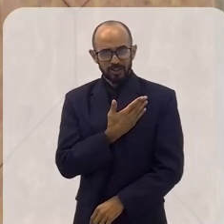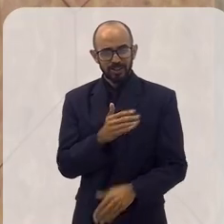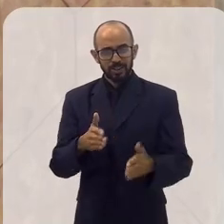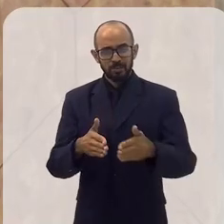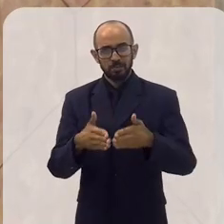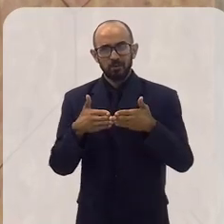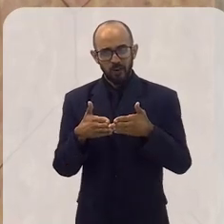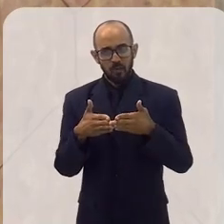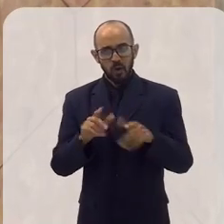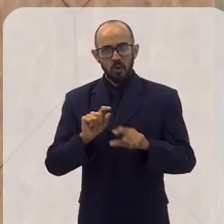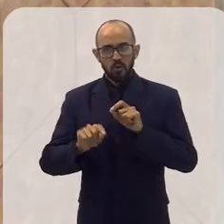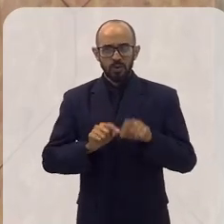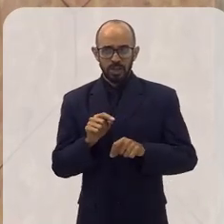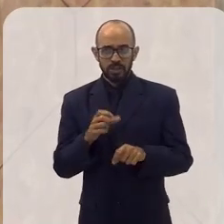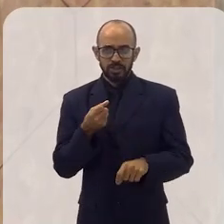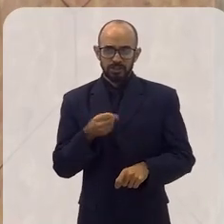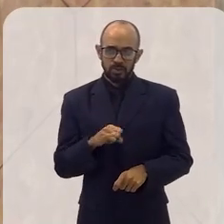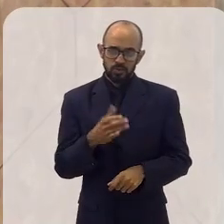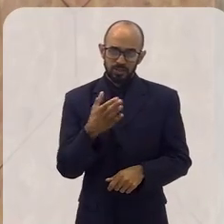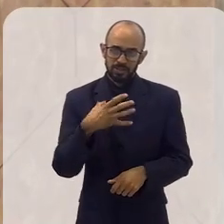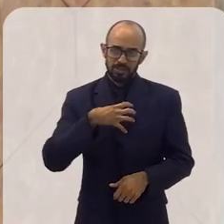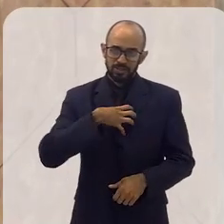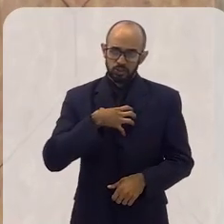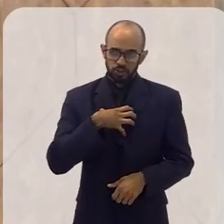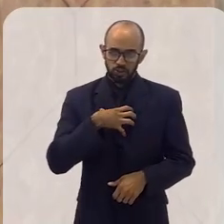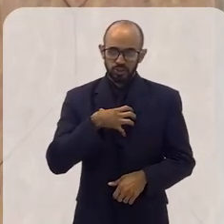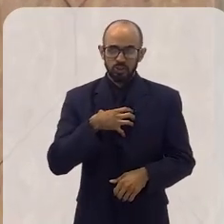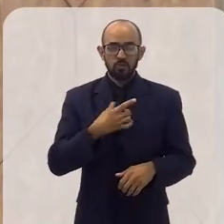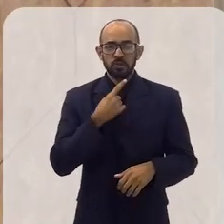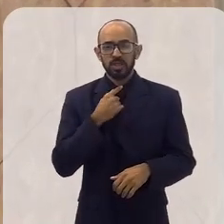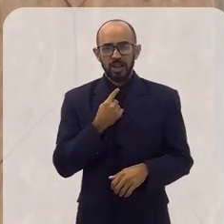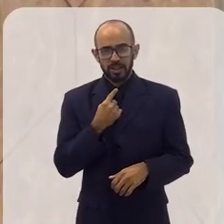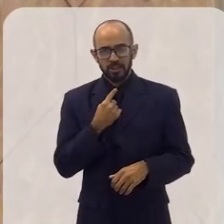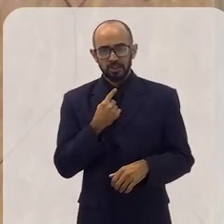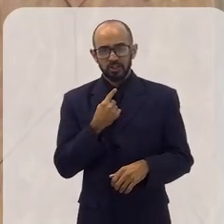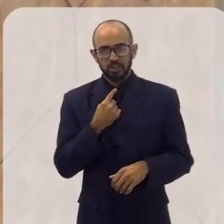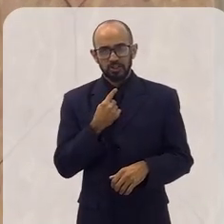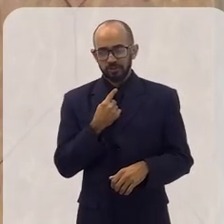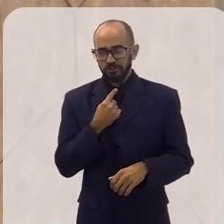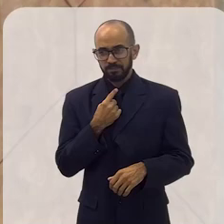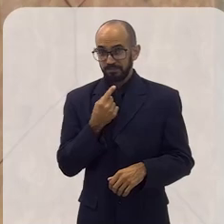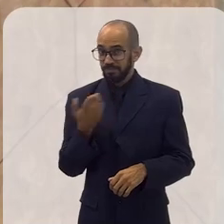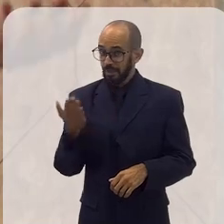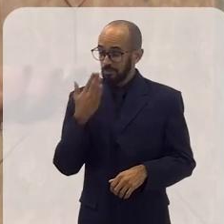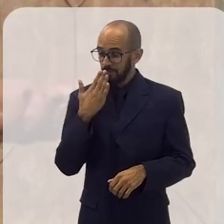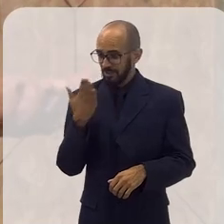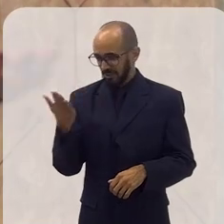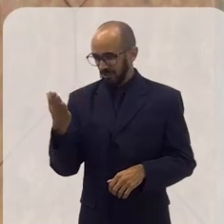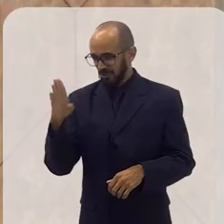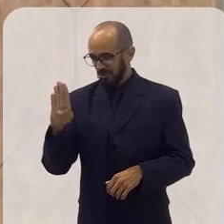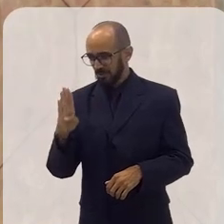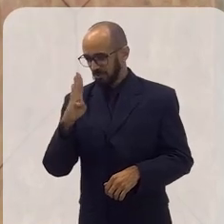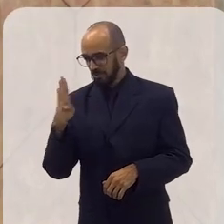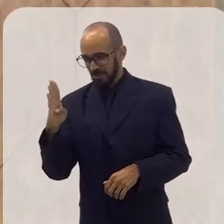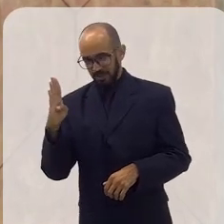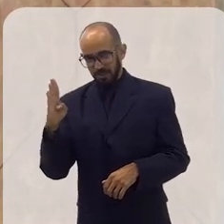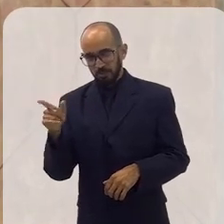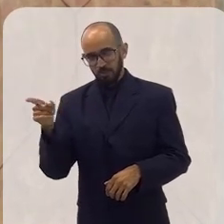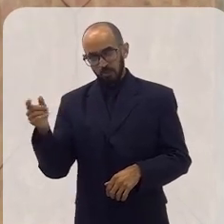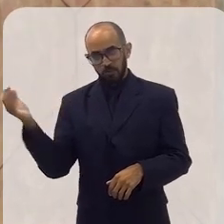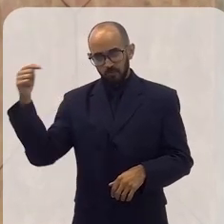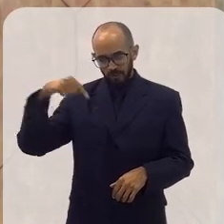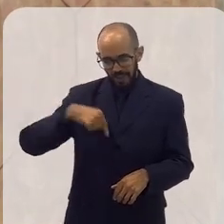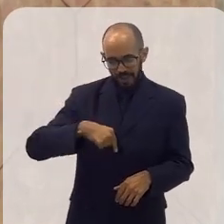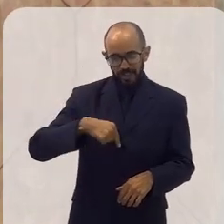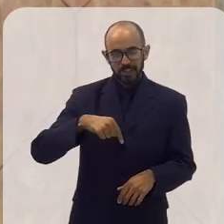por favor, se você se sentir à vontade, atenda ao apelo do bispo.